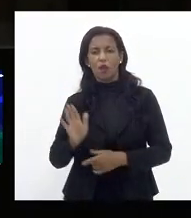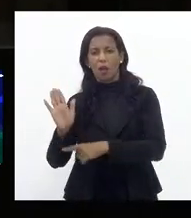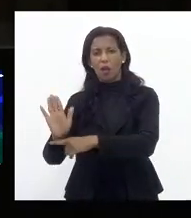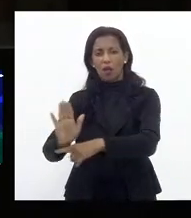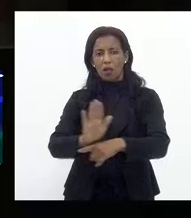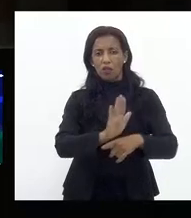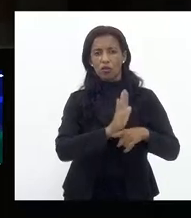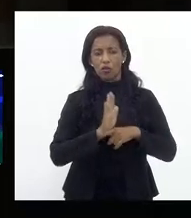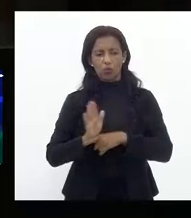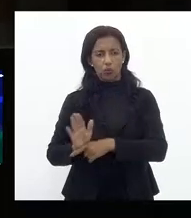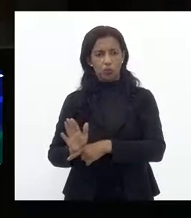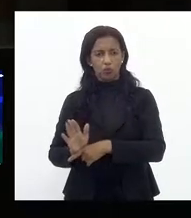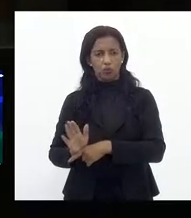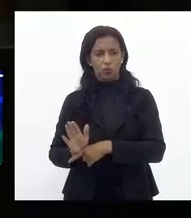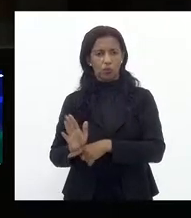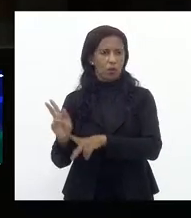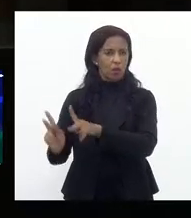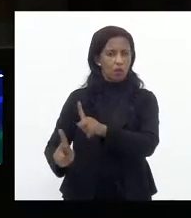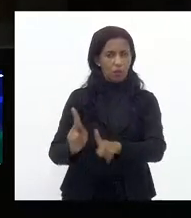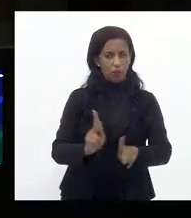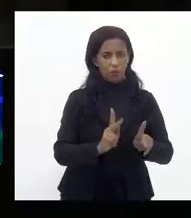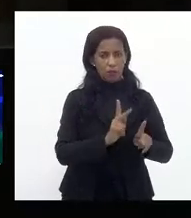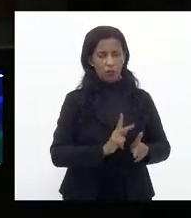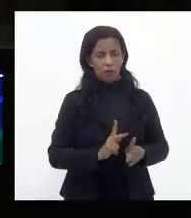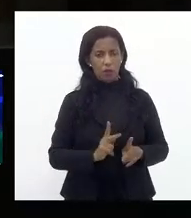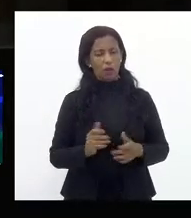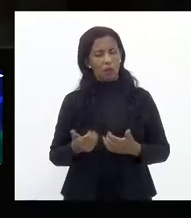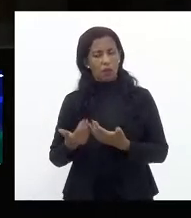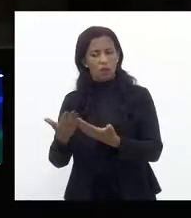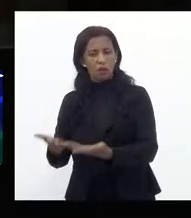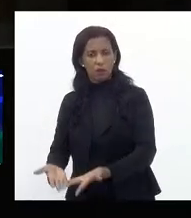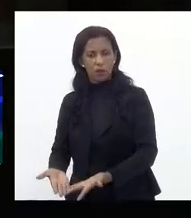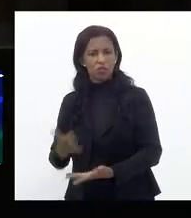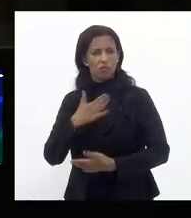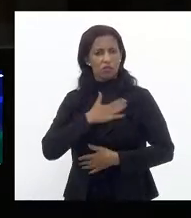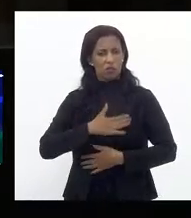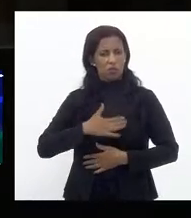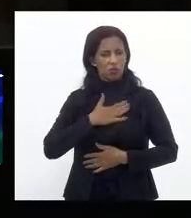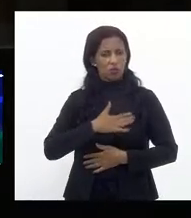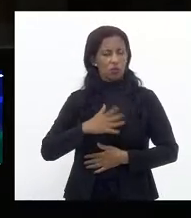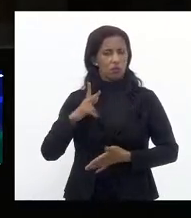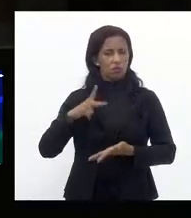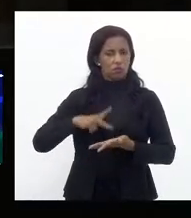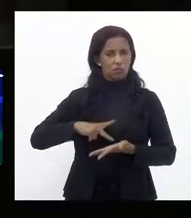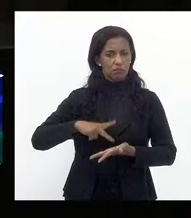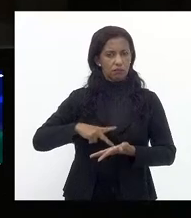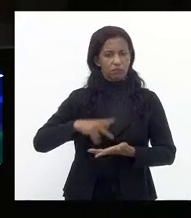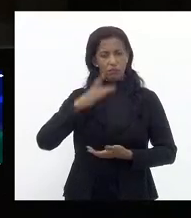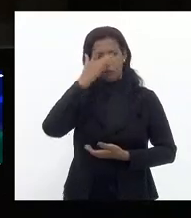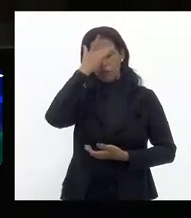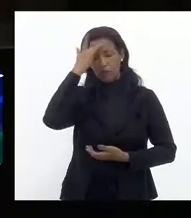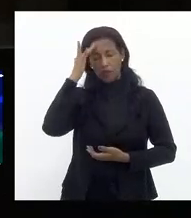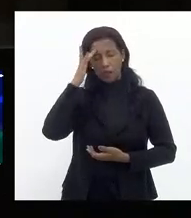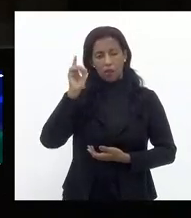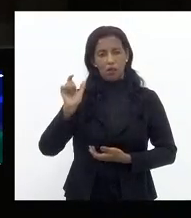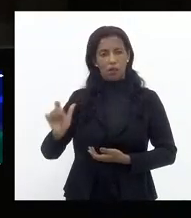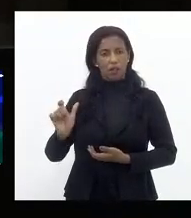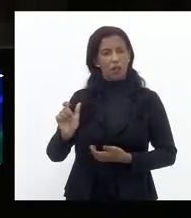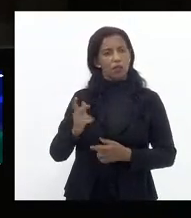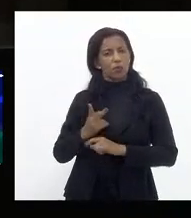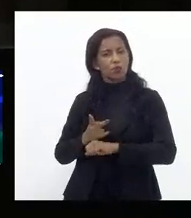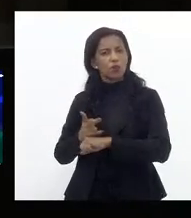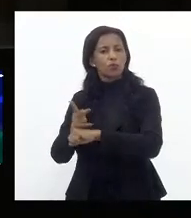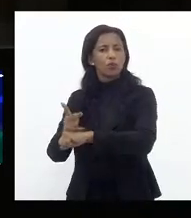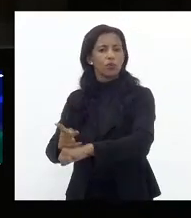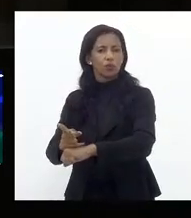das demandas da sua população, deixando satisfatório exatamente aqueles que a ela recorrem,